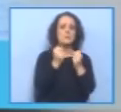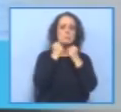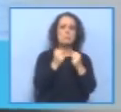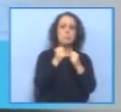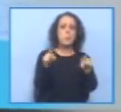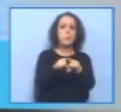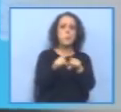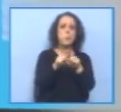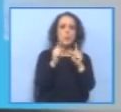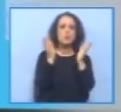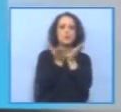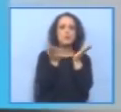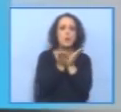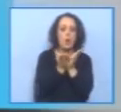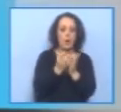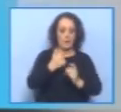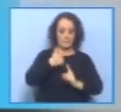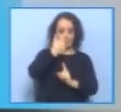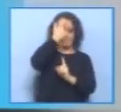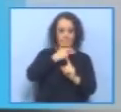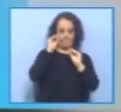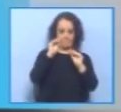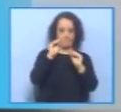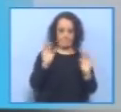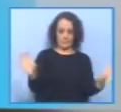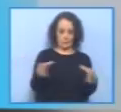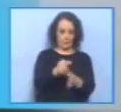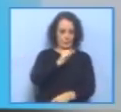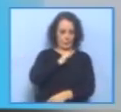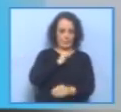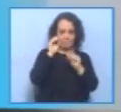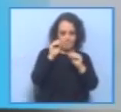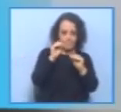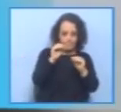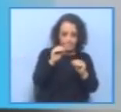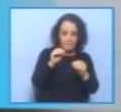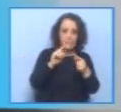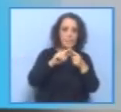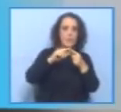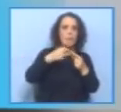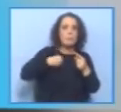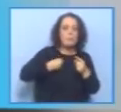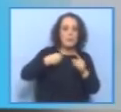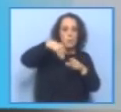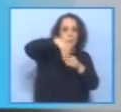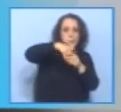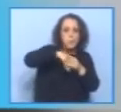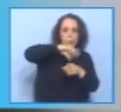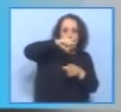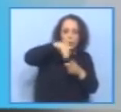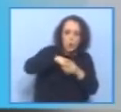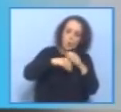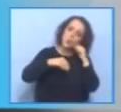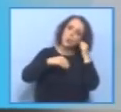seja, o catequista com o seu grupo, havia a preocupação com o conteúdo, o conhecimento, portanto,